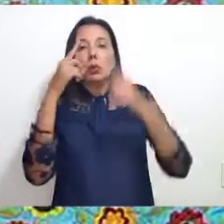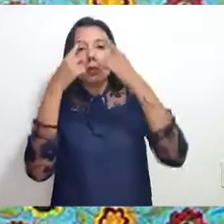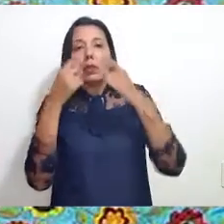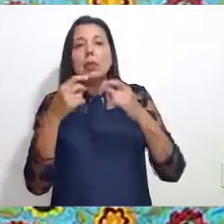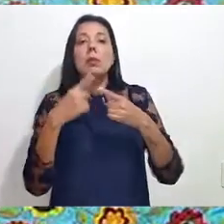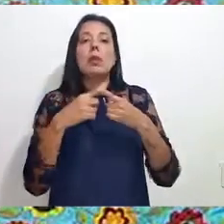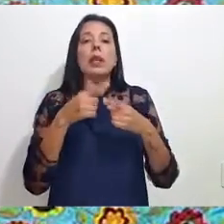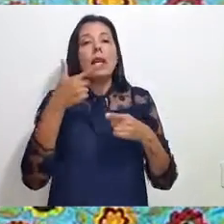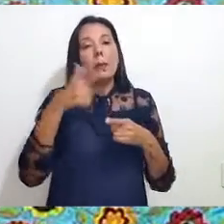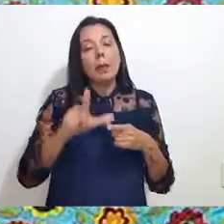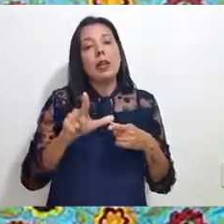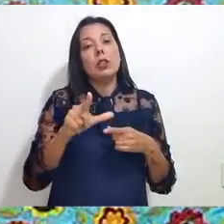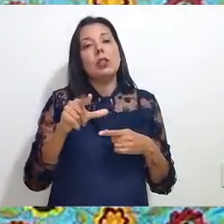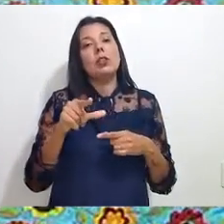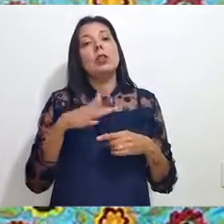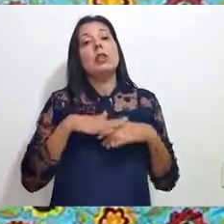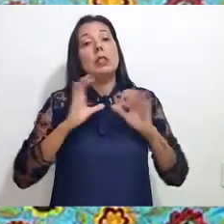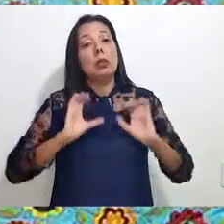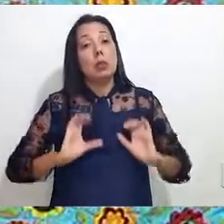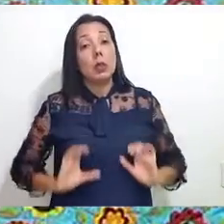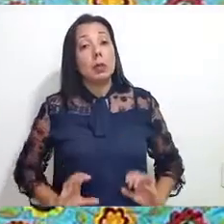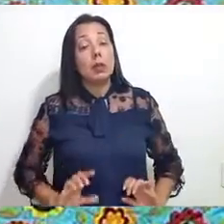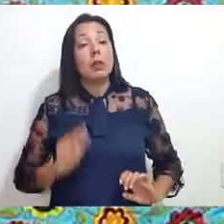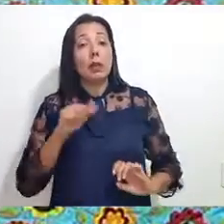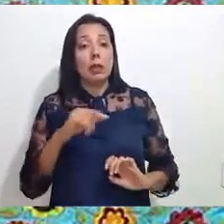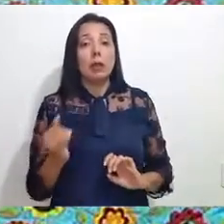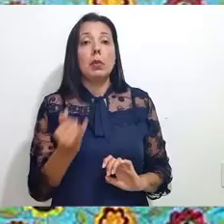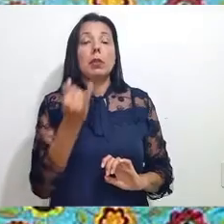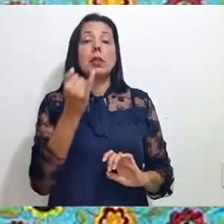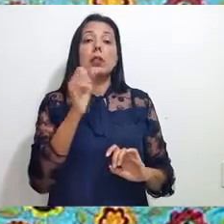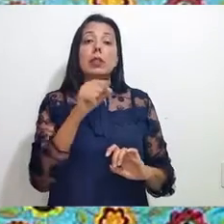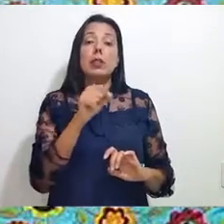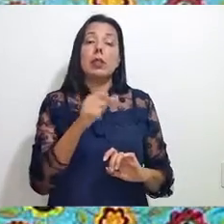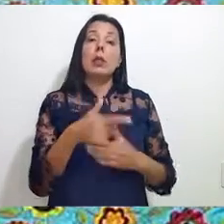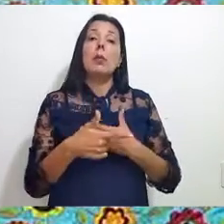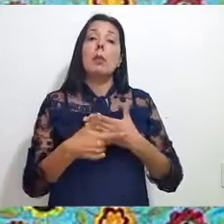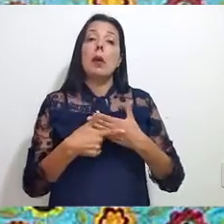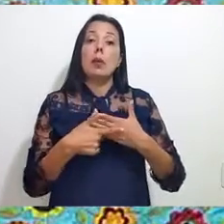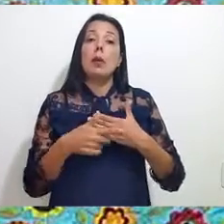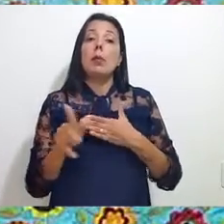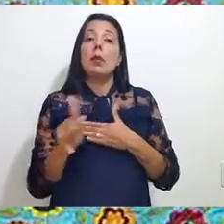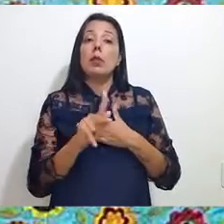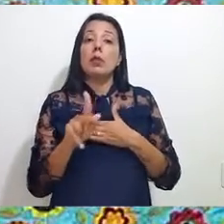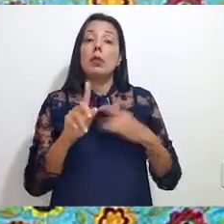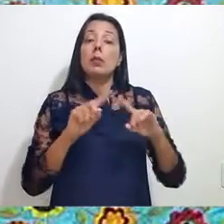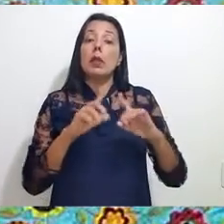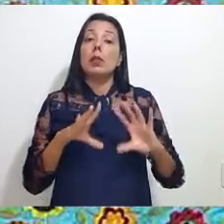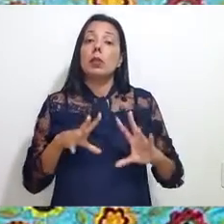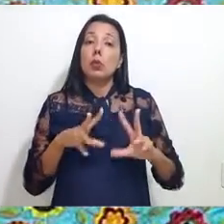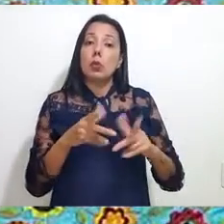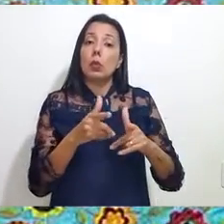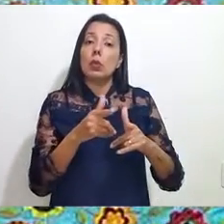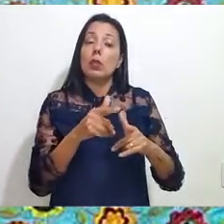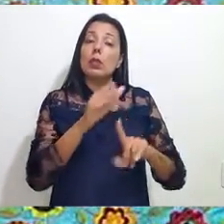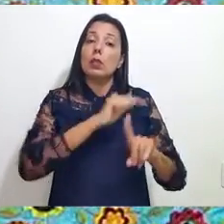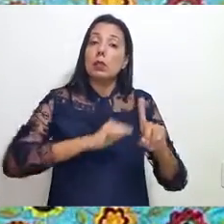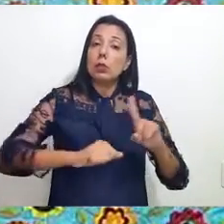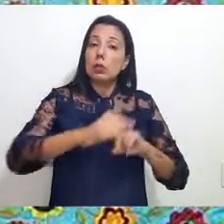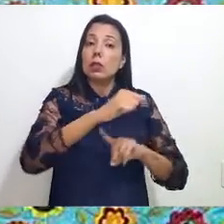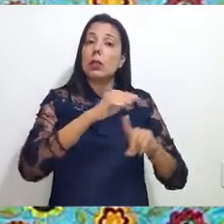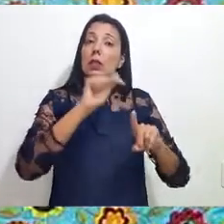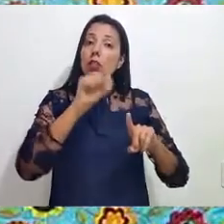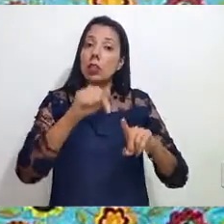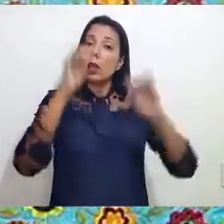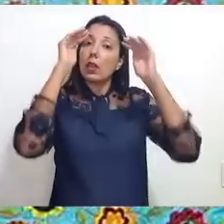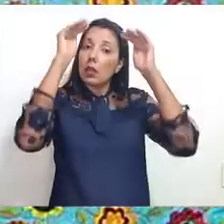tarde e também mortas. E muitas crianças são mortas vítimas de abuso sexual, inclusive recém-nascidos têm sofrido